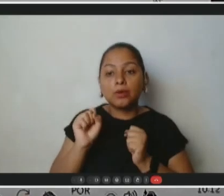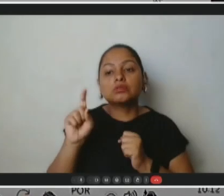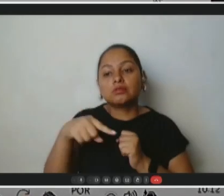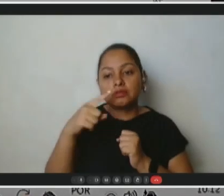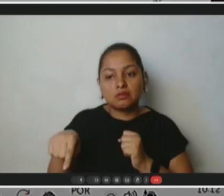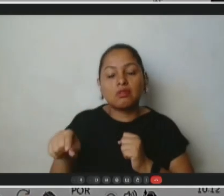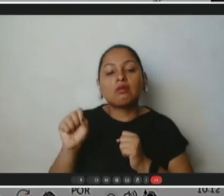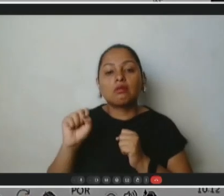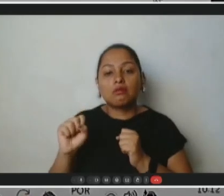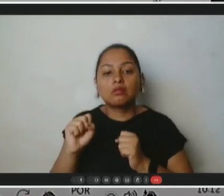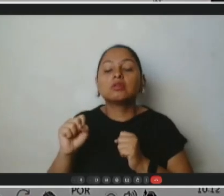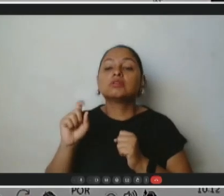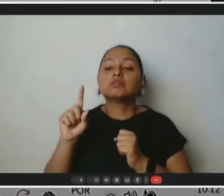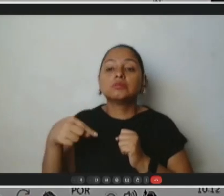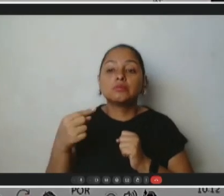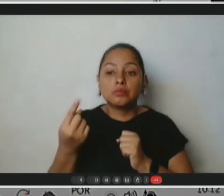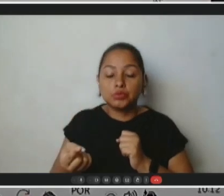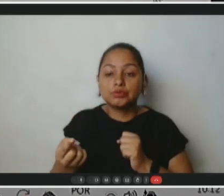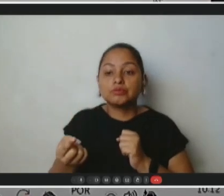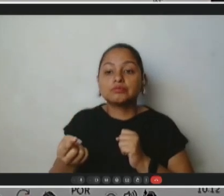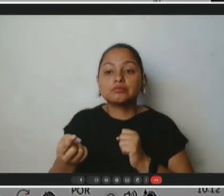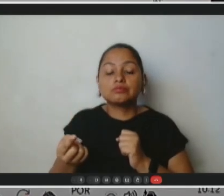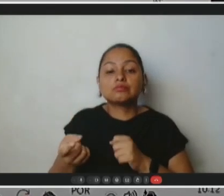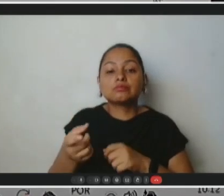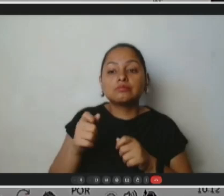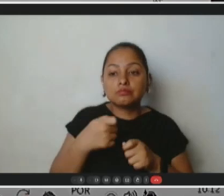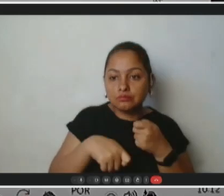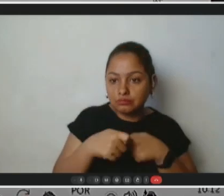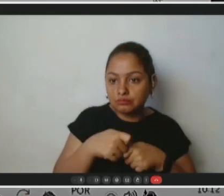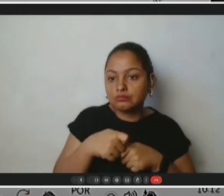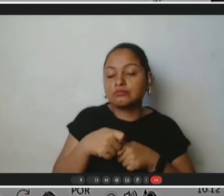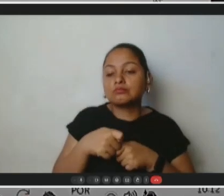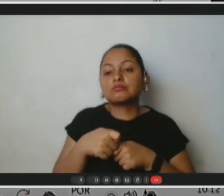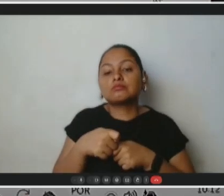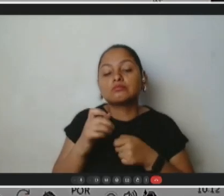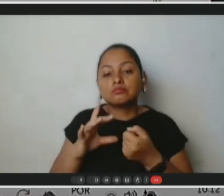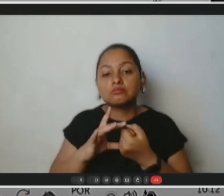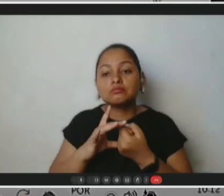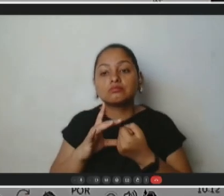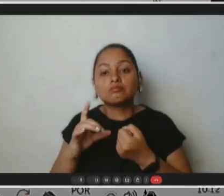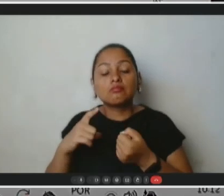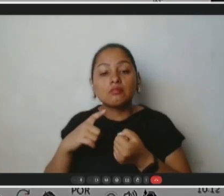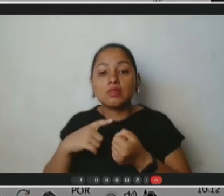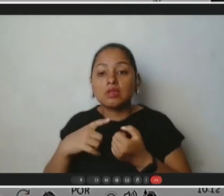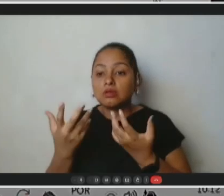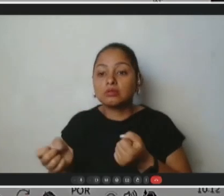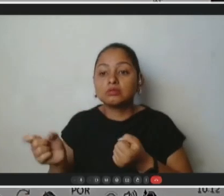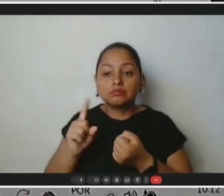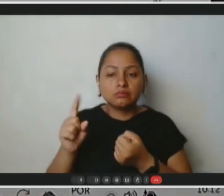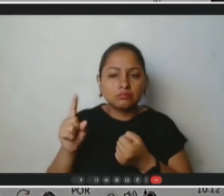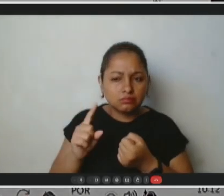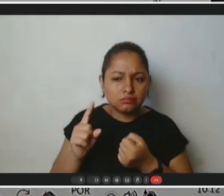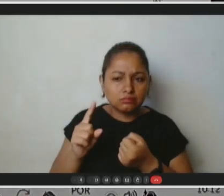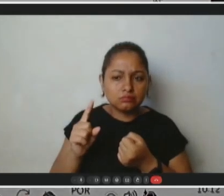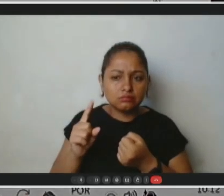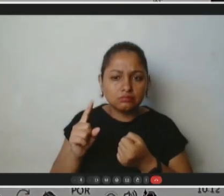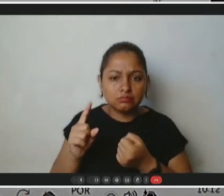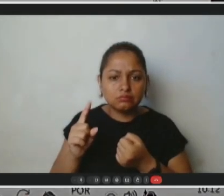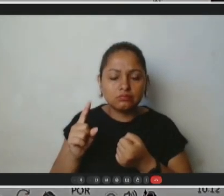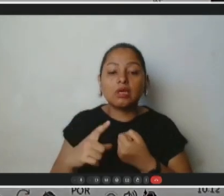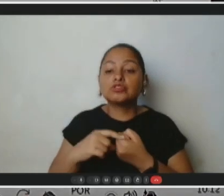após esgotados os recursos administrativos para cobrança, não se constituindo em renúncia de receita. Artigo